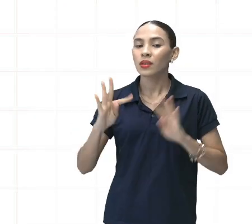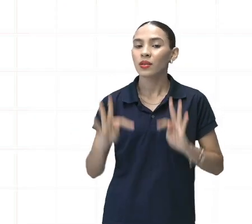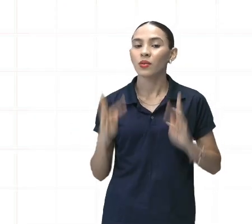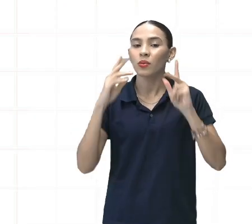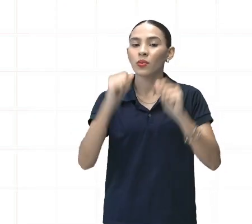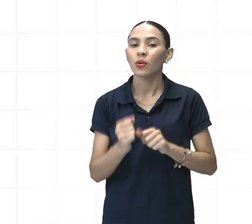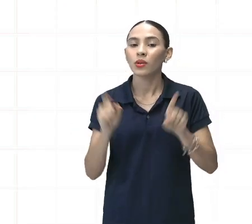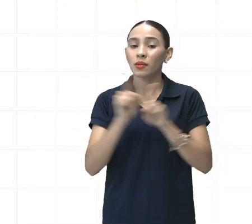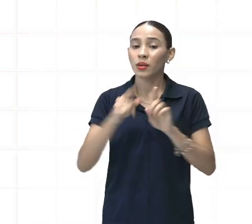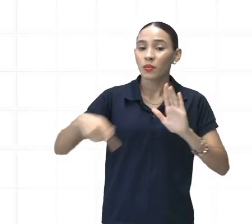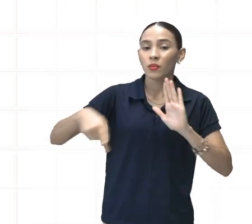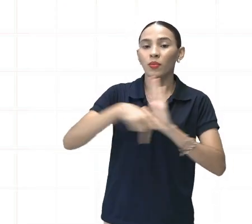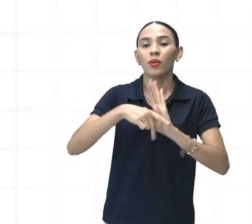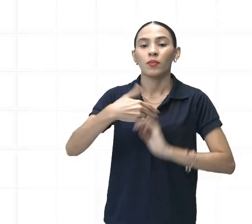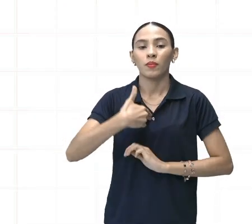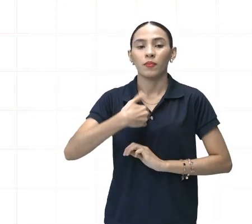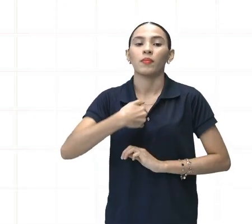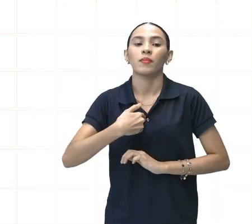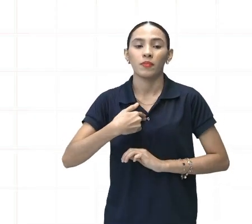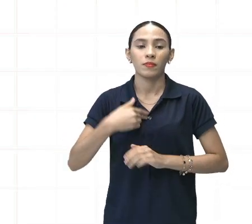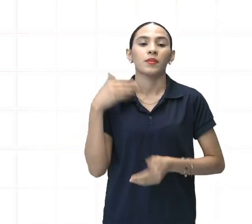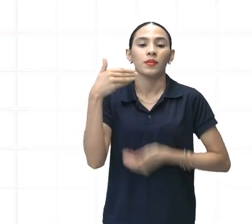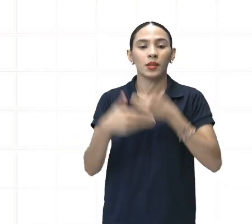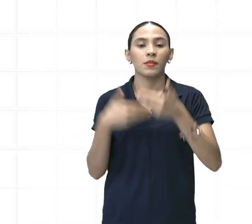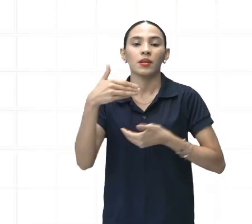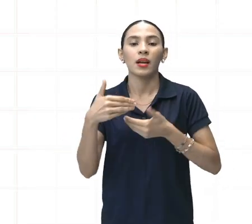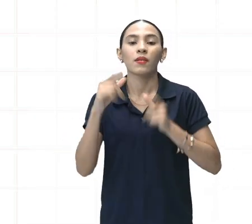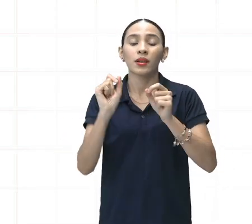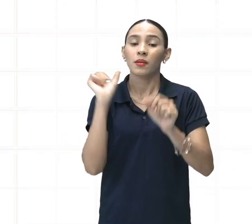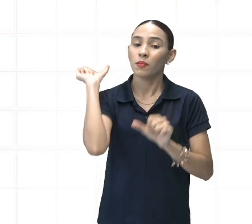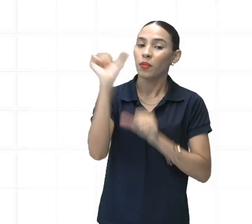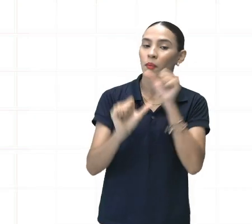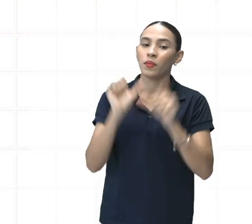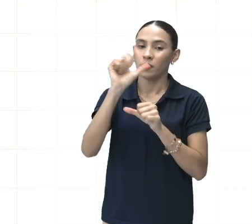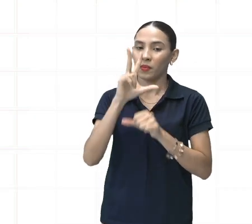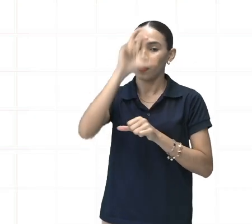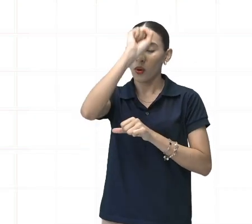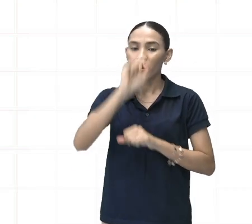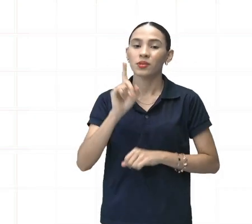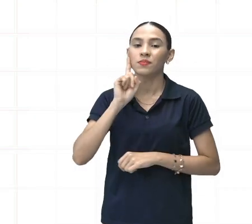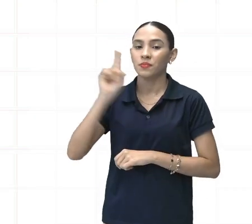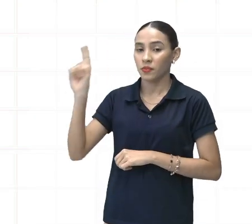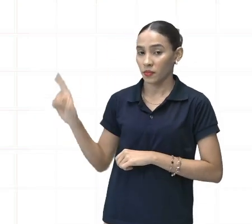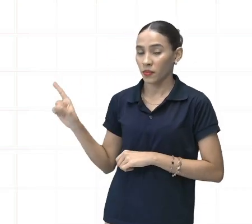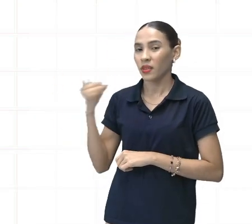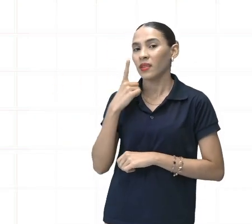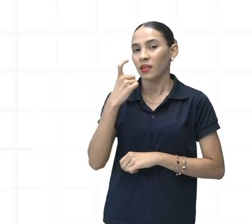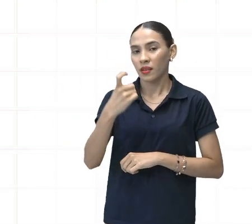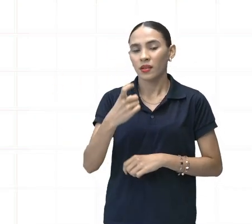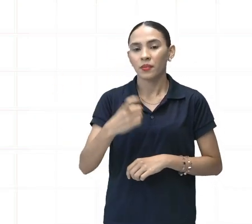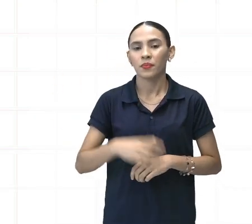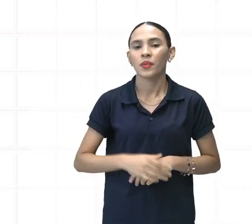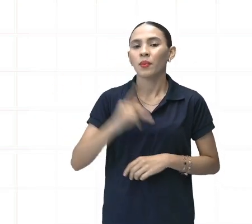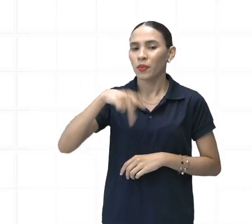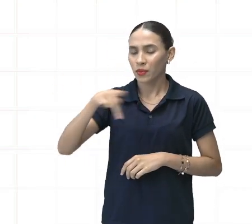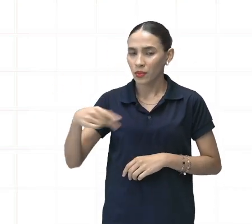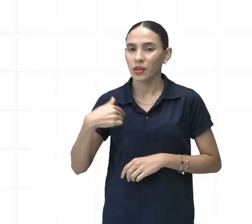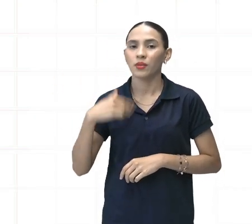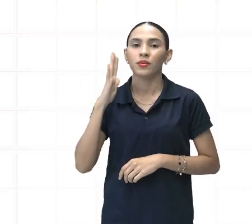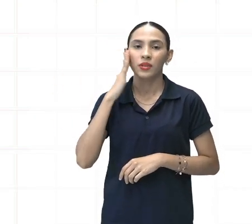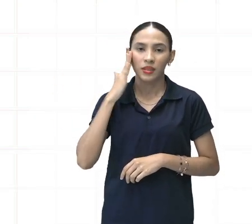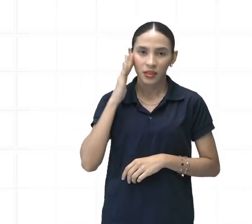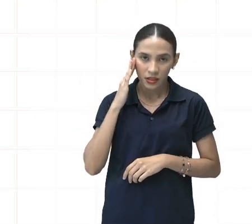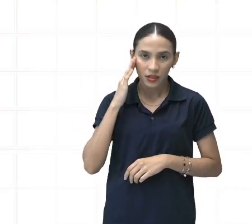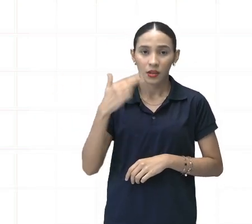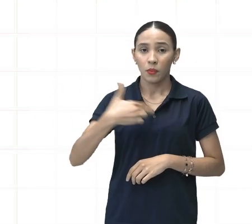todo, o próprio Vargas, inclusive, caminhava para uma radicalização. Isso aqui é interessante. Professor, eu já entendi,